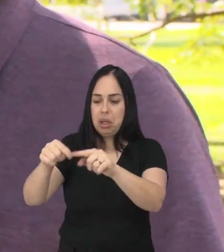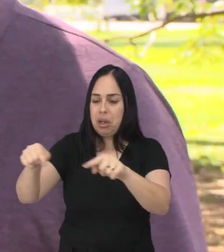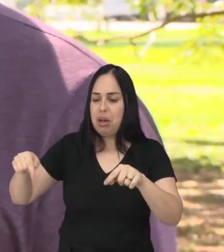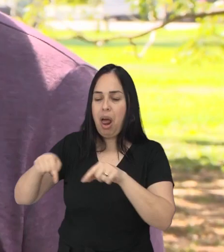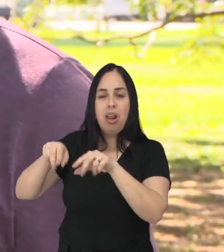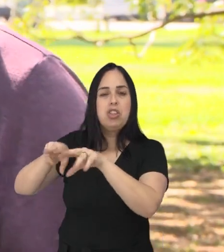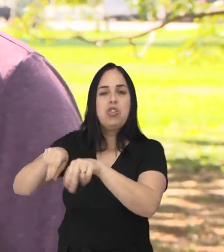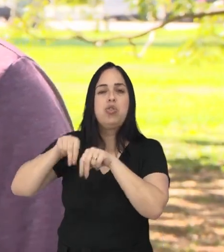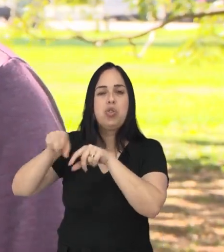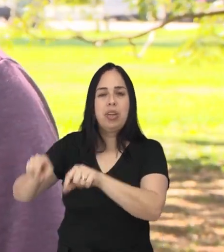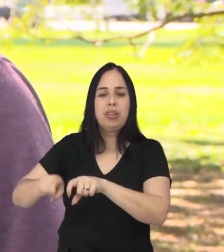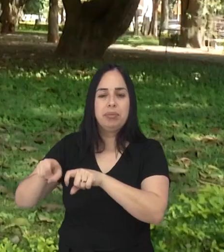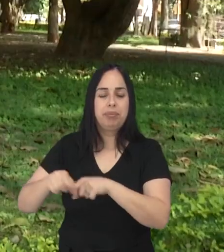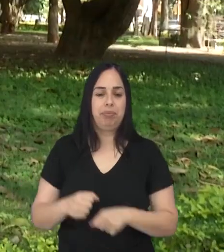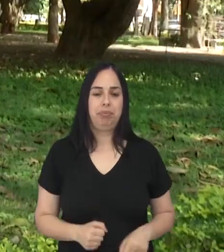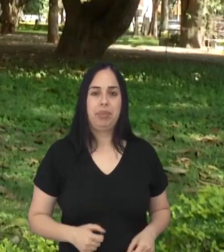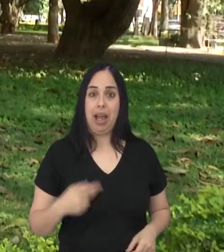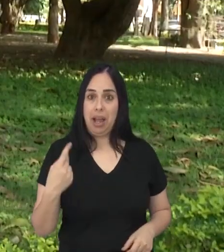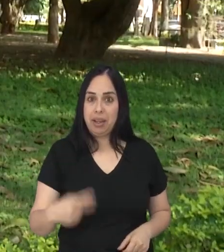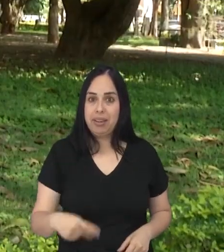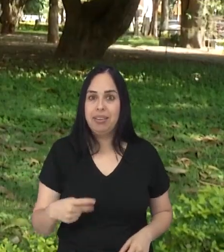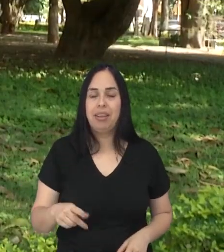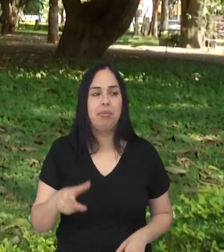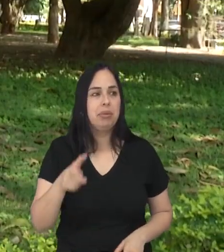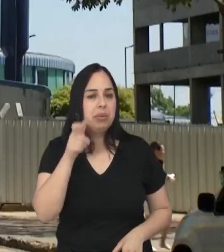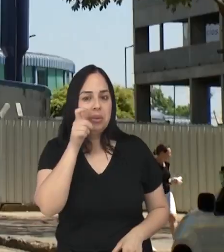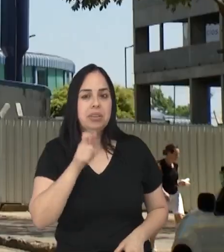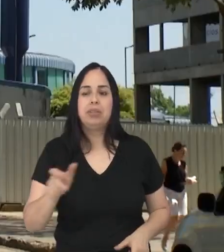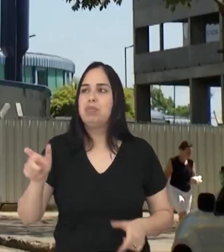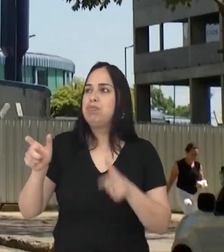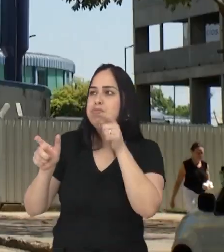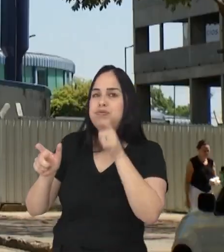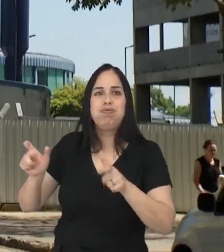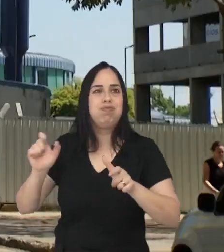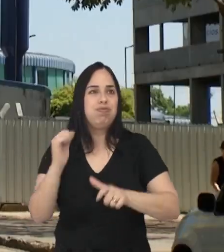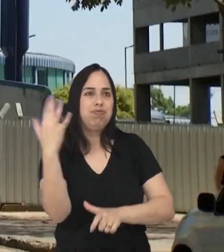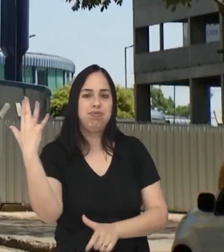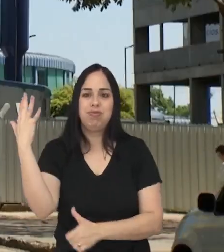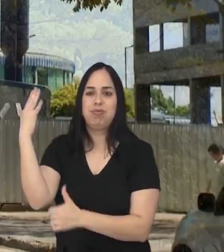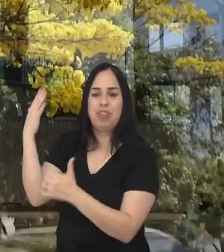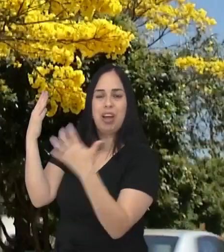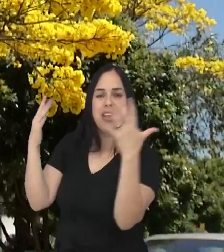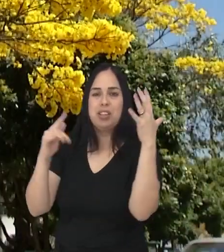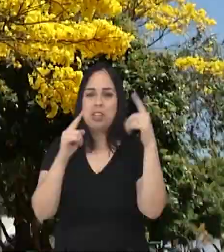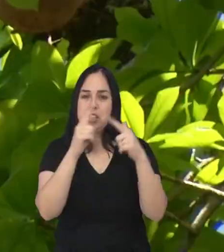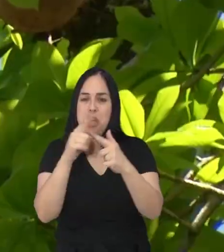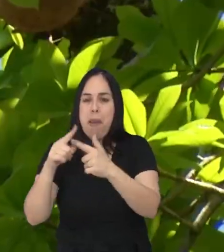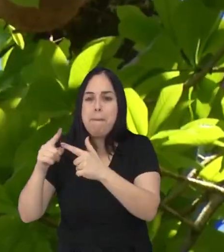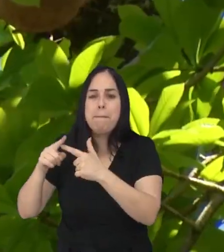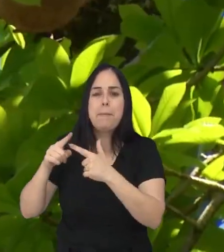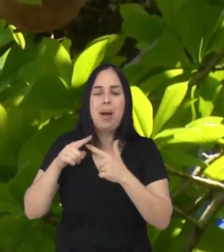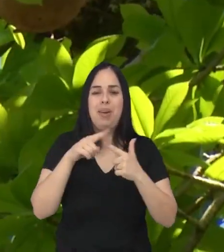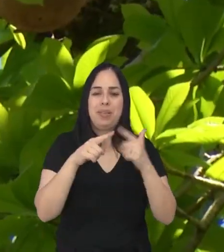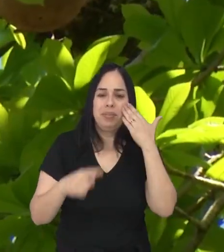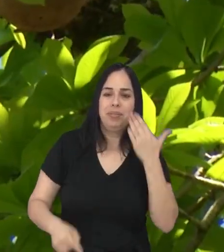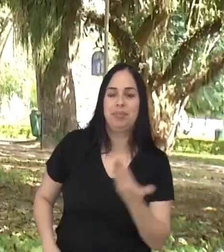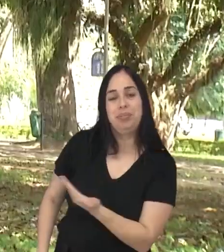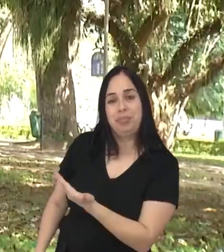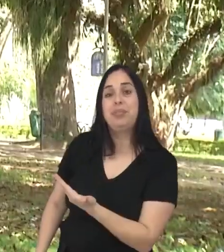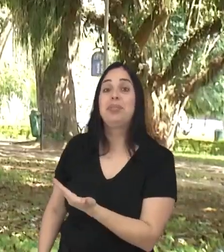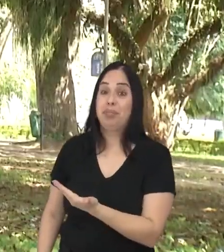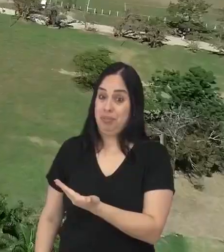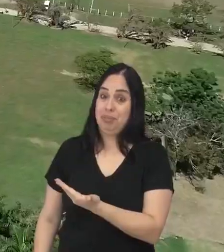a gente chama, né, na cidade. Por aqui também chama atenção a abundância de outras espécies, ipês, abricós de